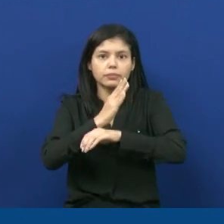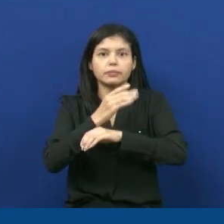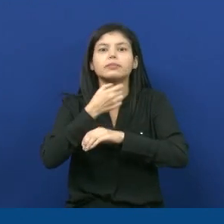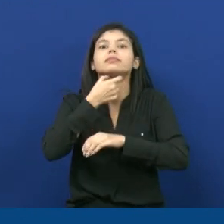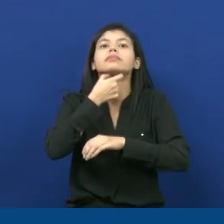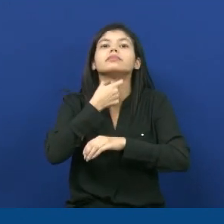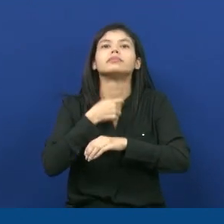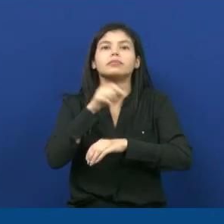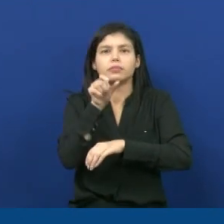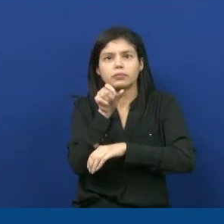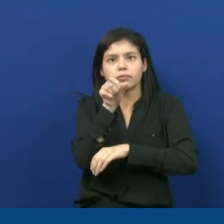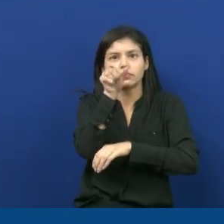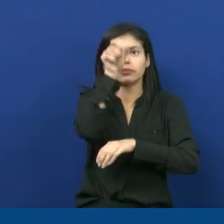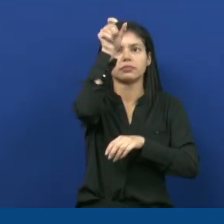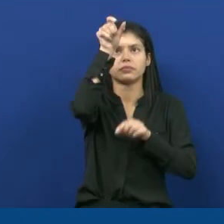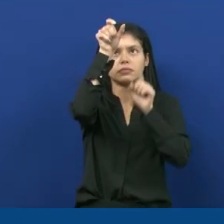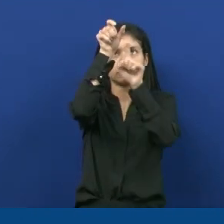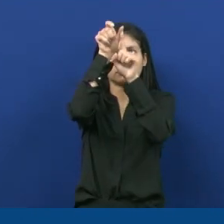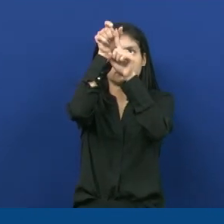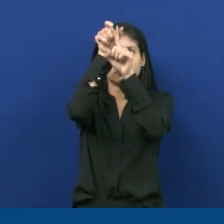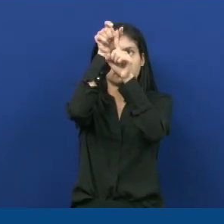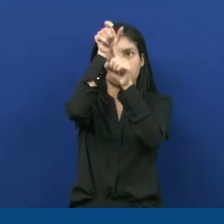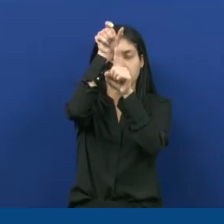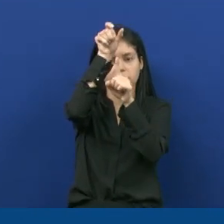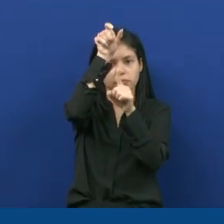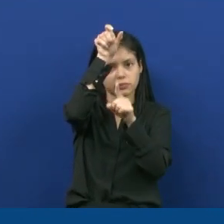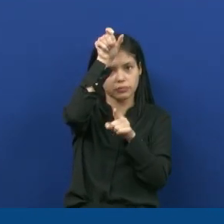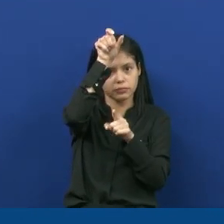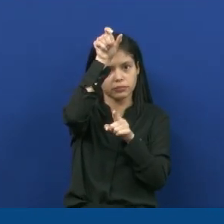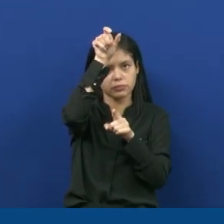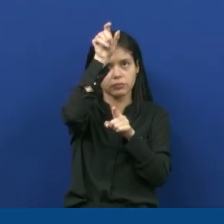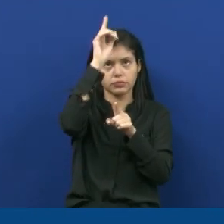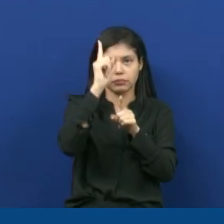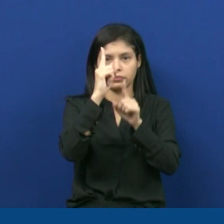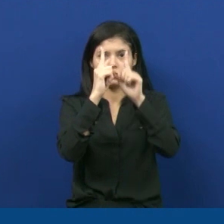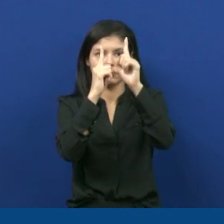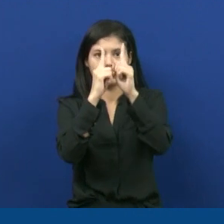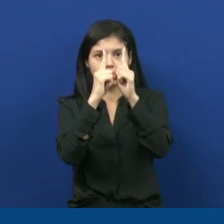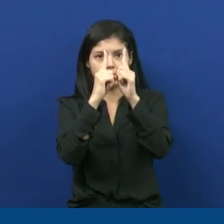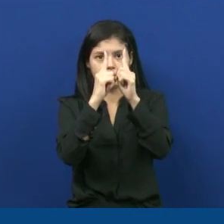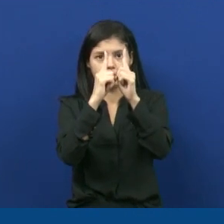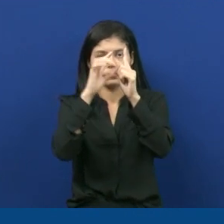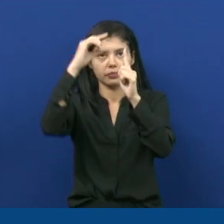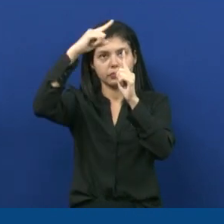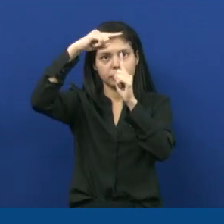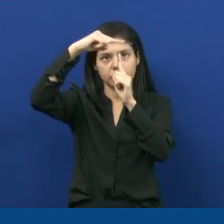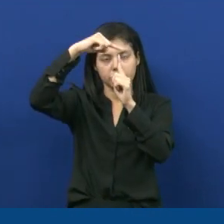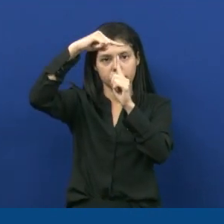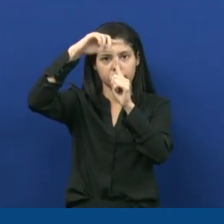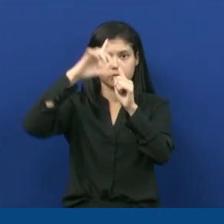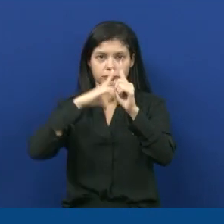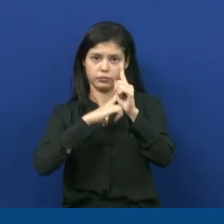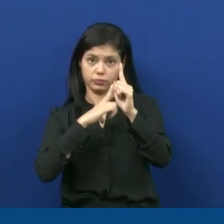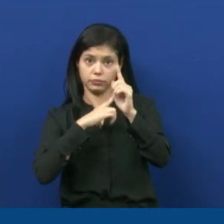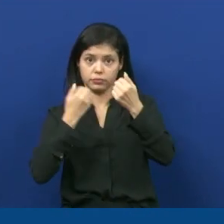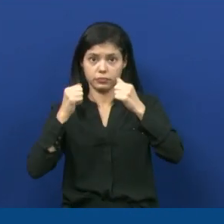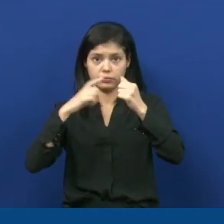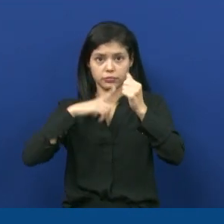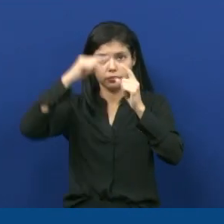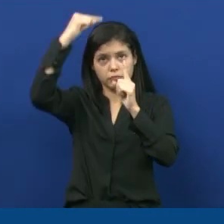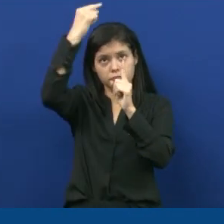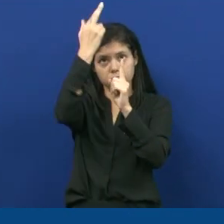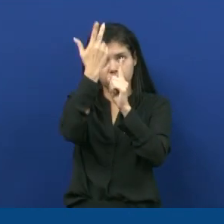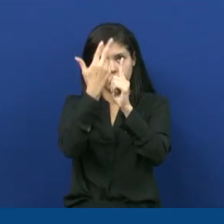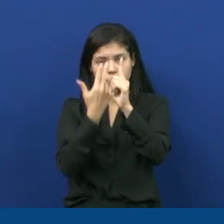faringe. A faringe é um órgão que é compartilhado com o sistema digestório. Dali, ele precisa